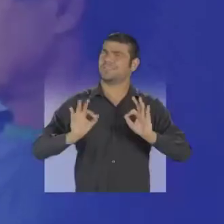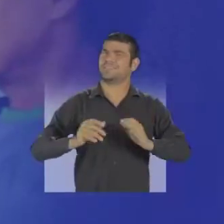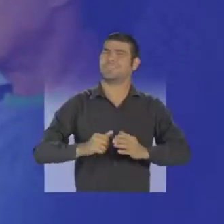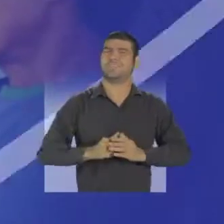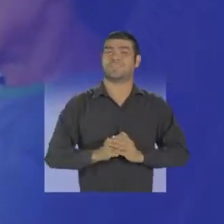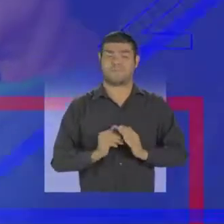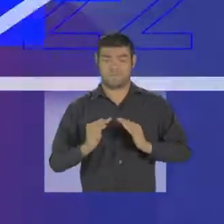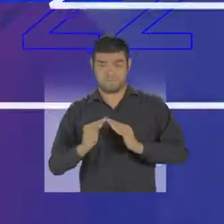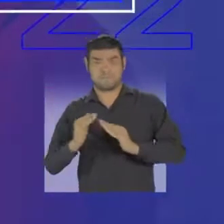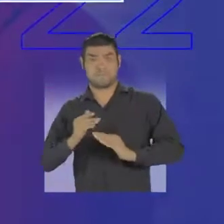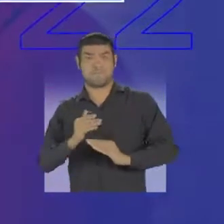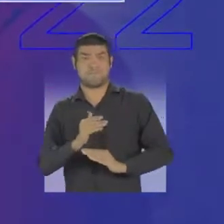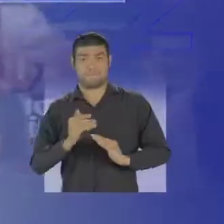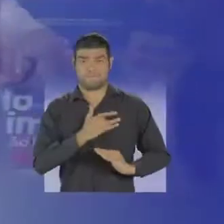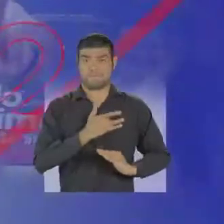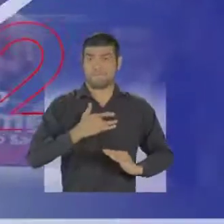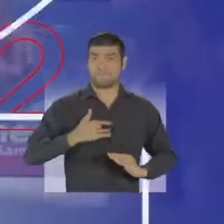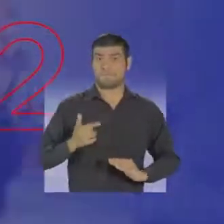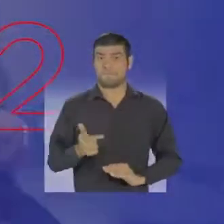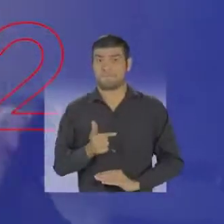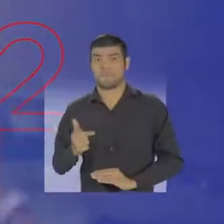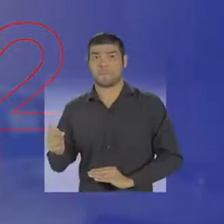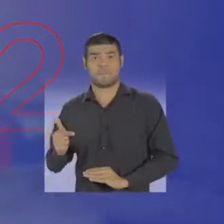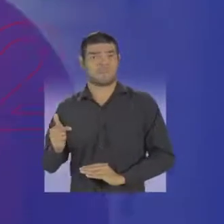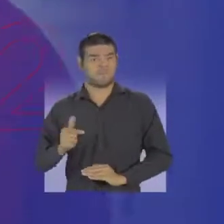certeza. Casinhas de saúde.